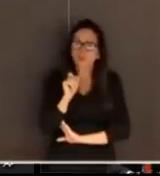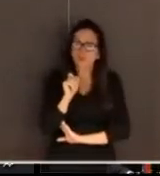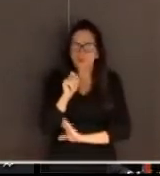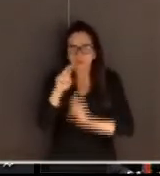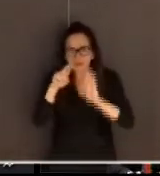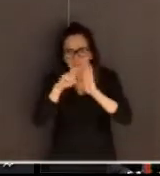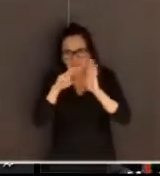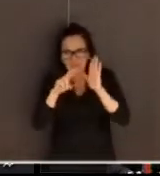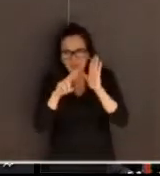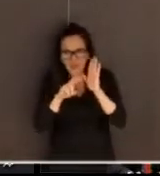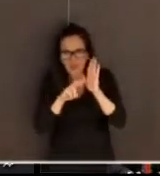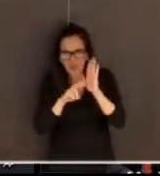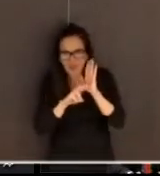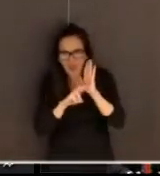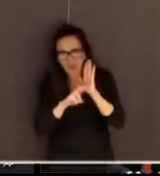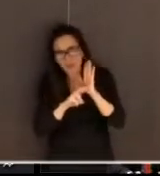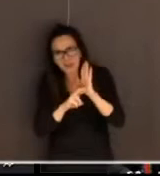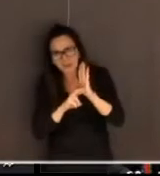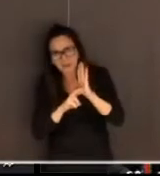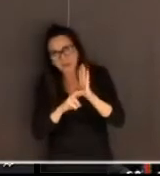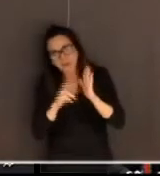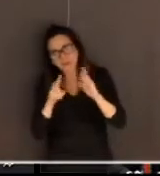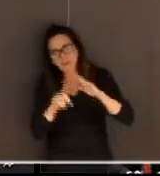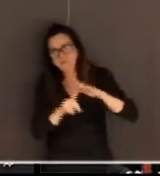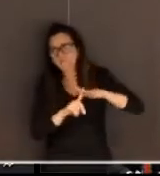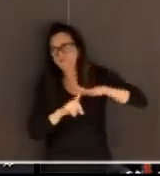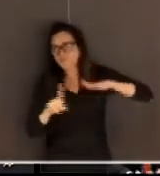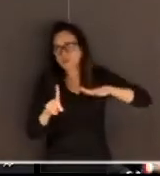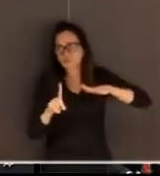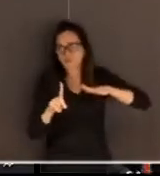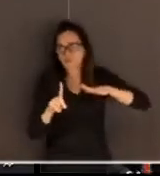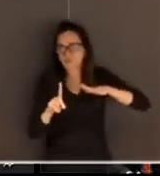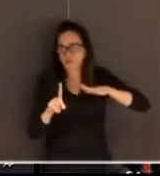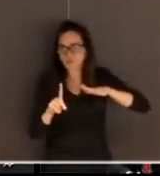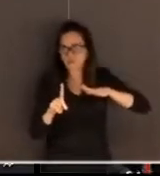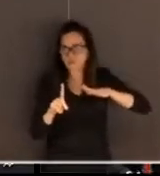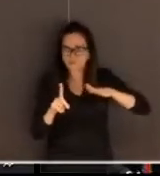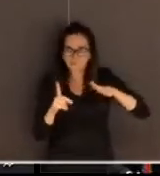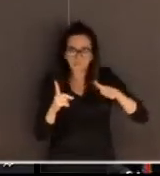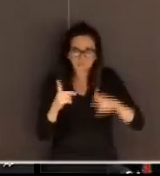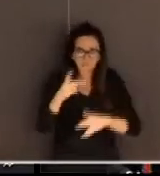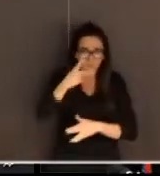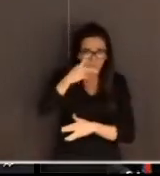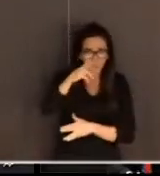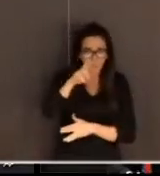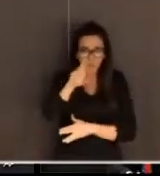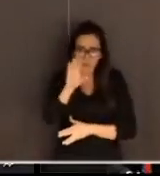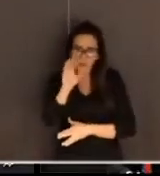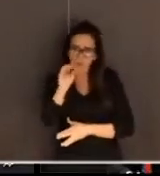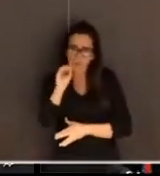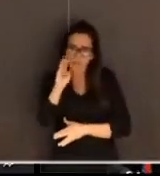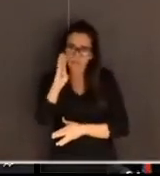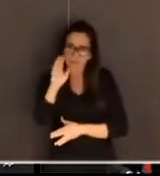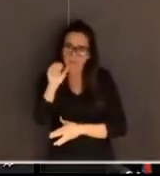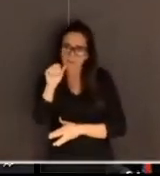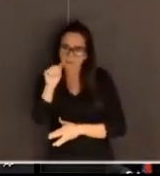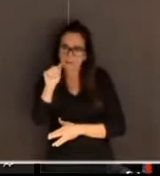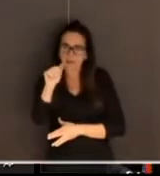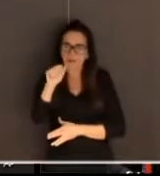regras de exclusão probatória intrínsecas, que é aquela exclusão probatória de elementos